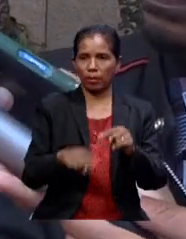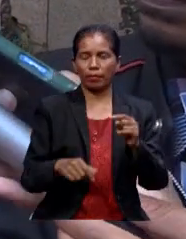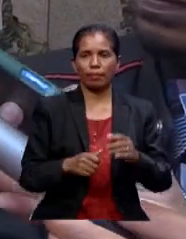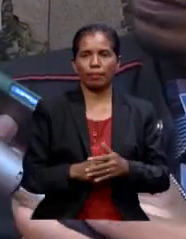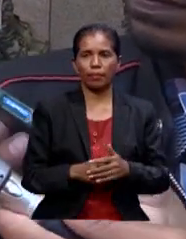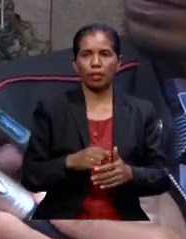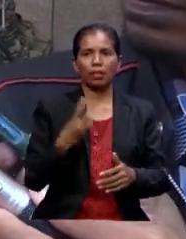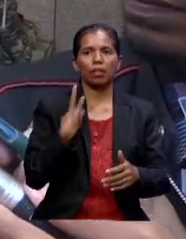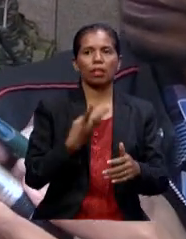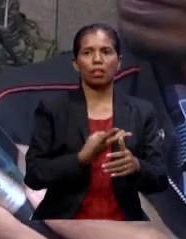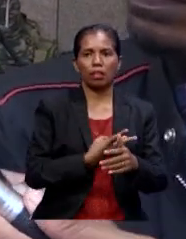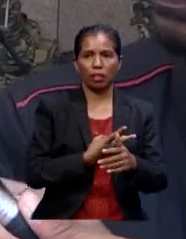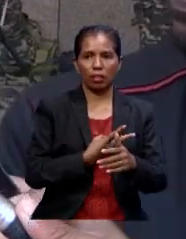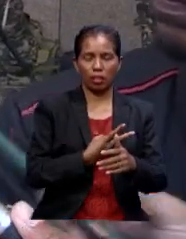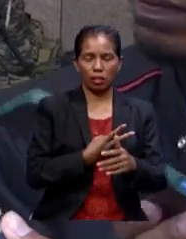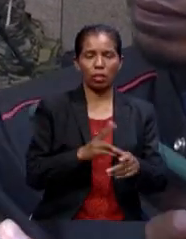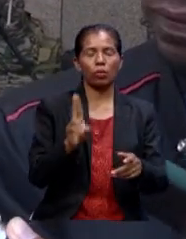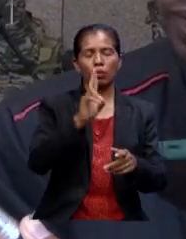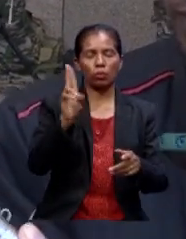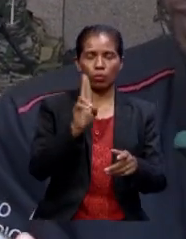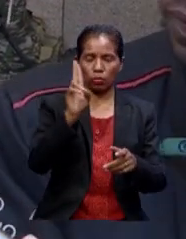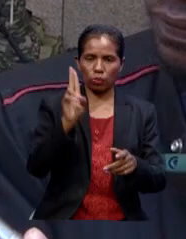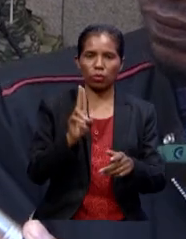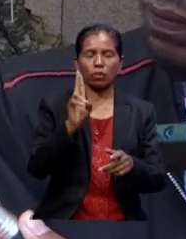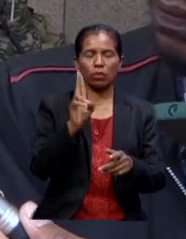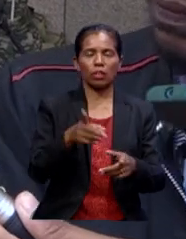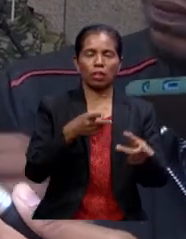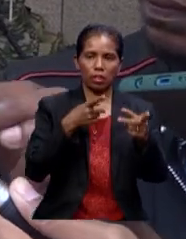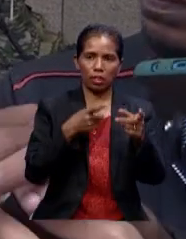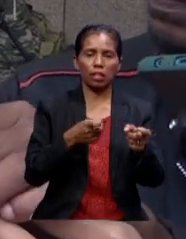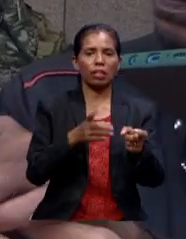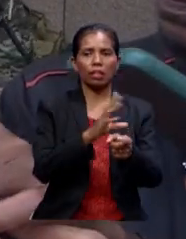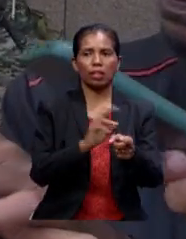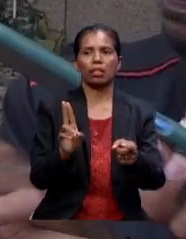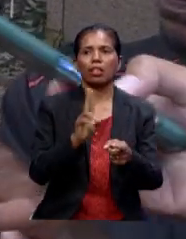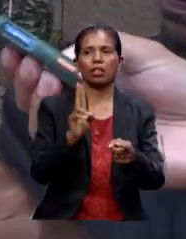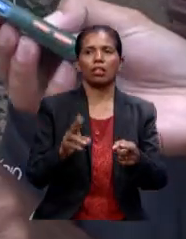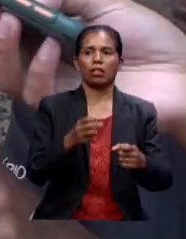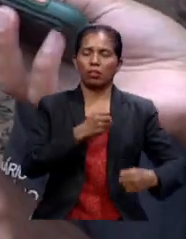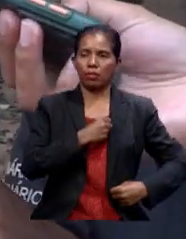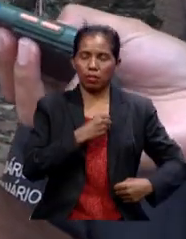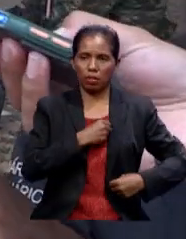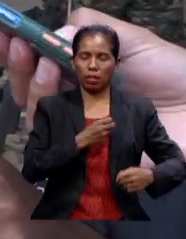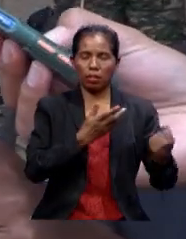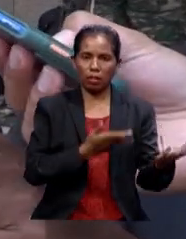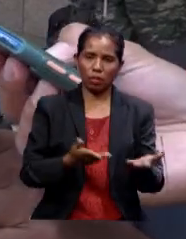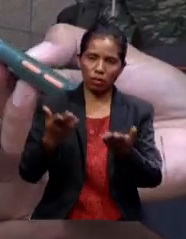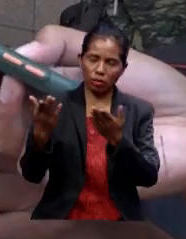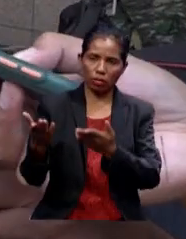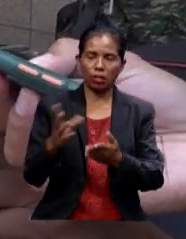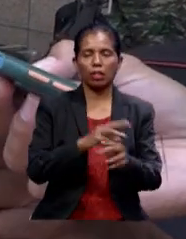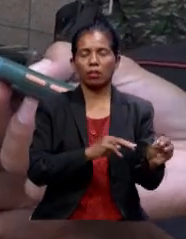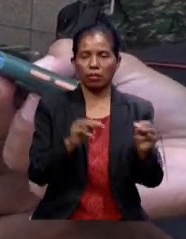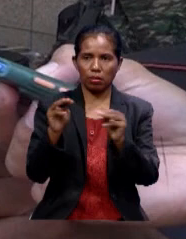kata né, é da cosema cair kilat, sema que sem autorização, nem a posse, nem a detém, nem a exporta, importa, nem movimenta